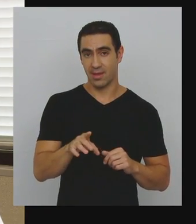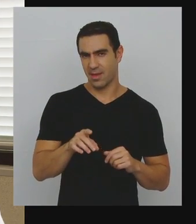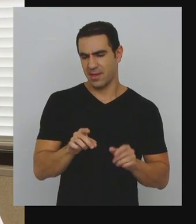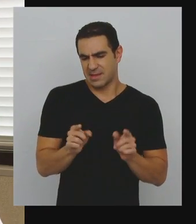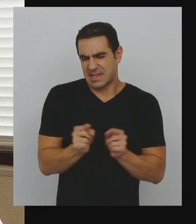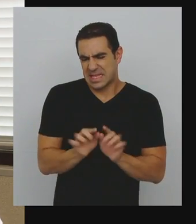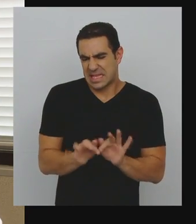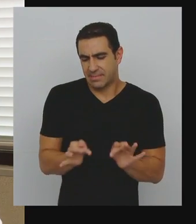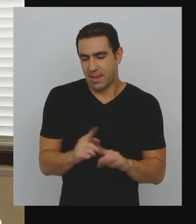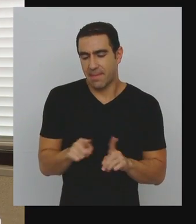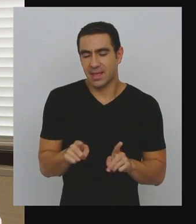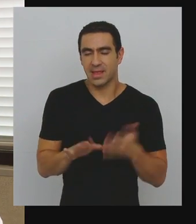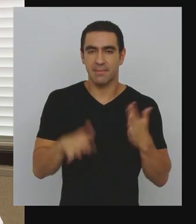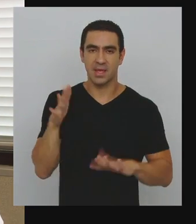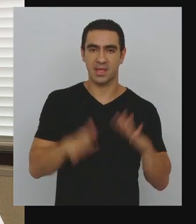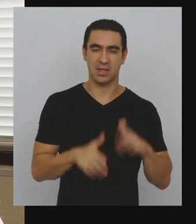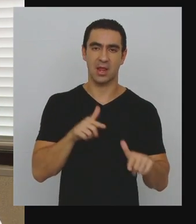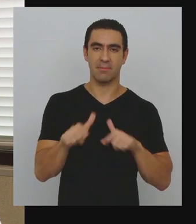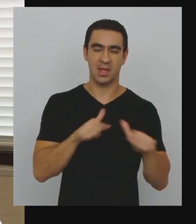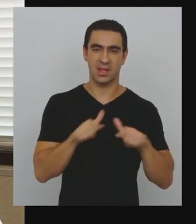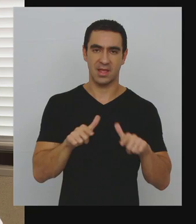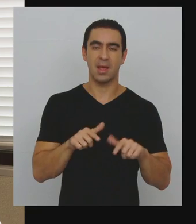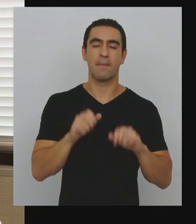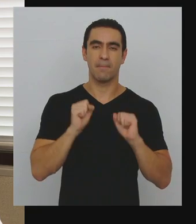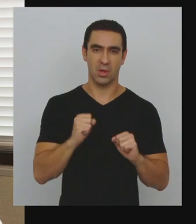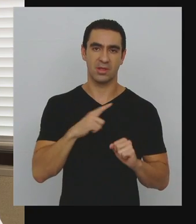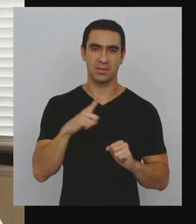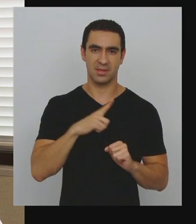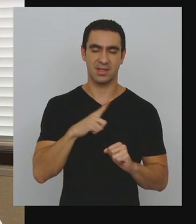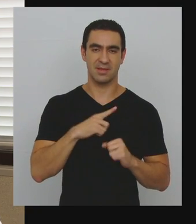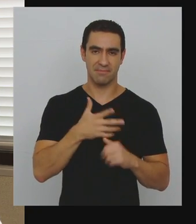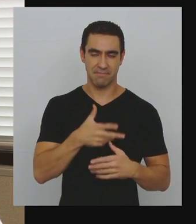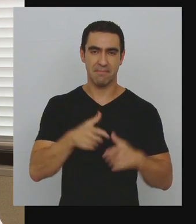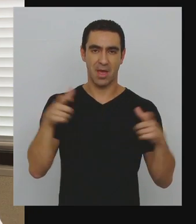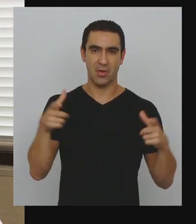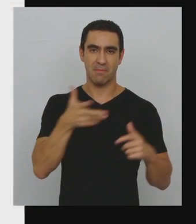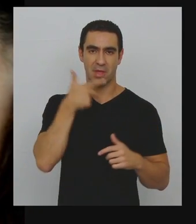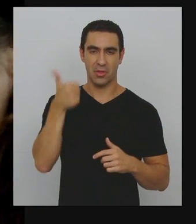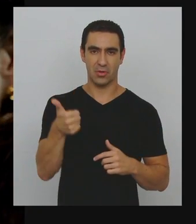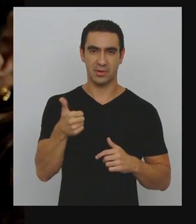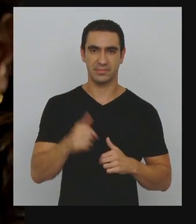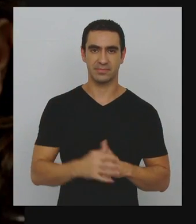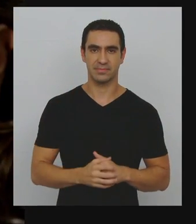escala micro, mas, dependendo das ações que fizer, isso pode ter um impacto muito maior.